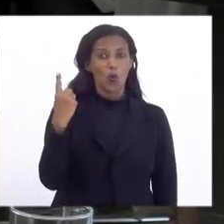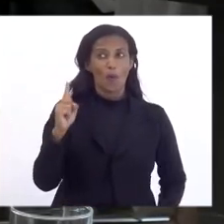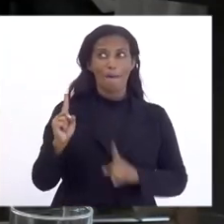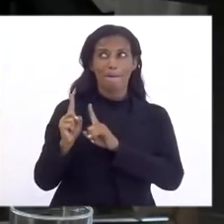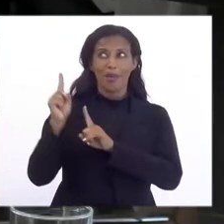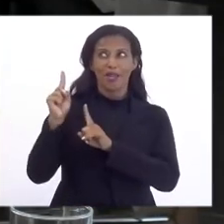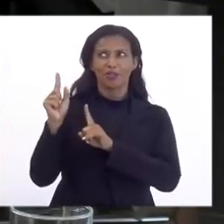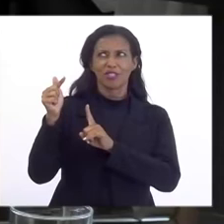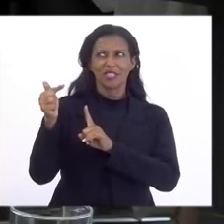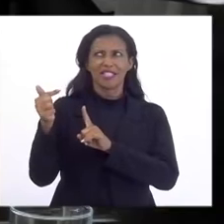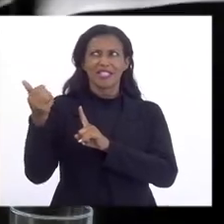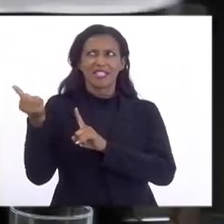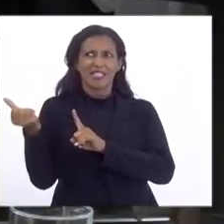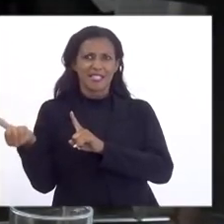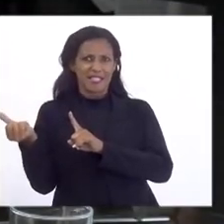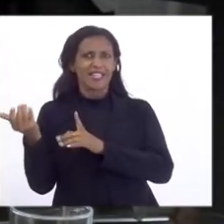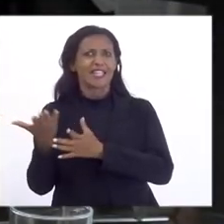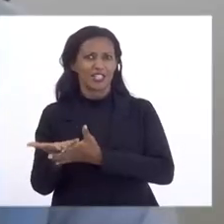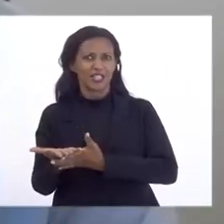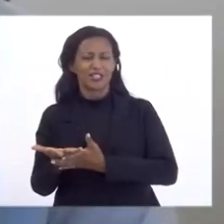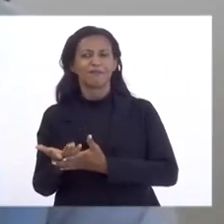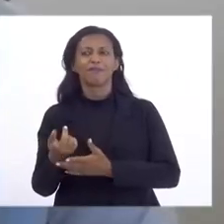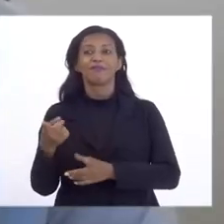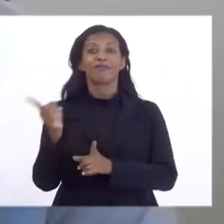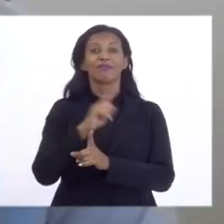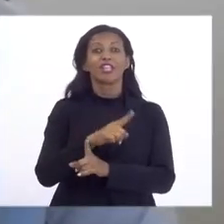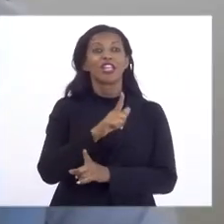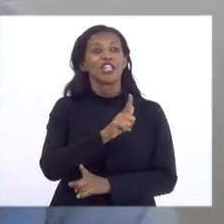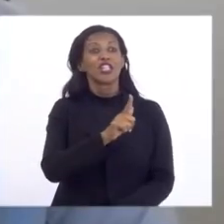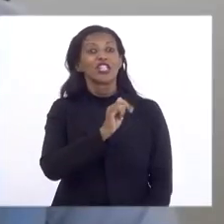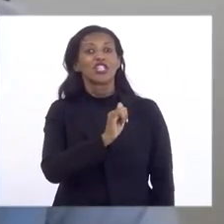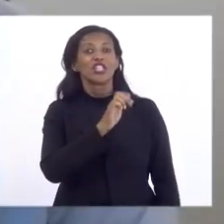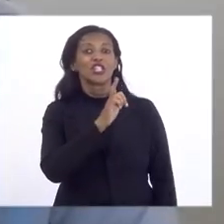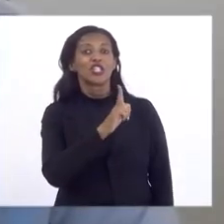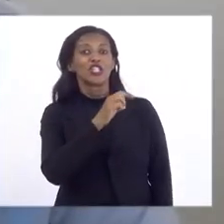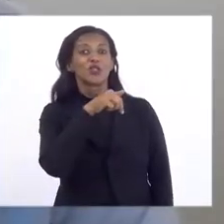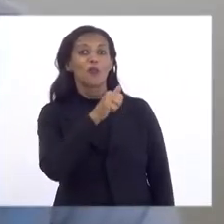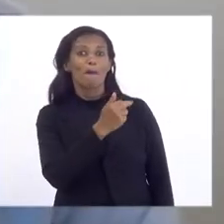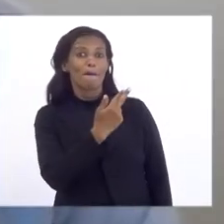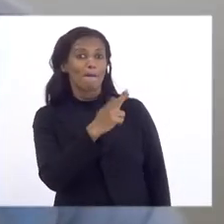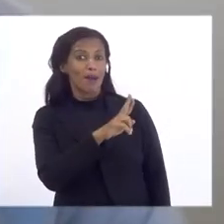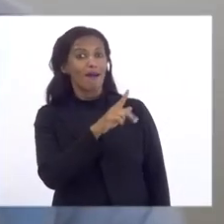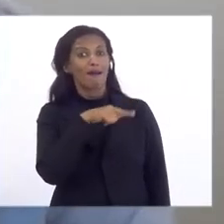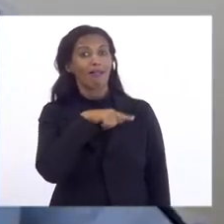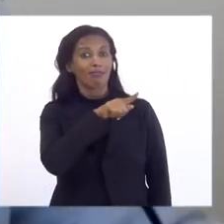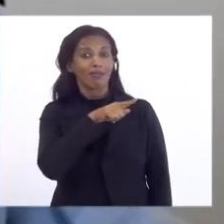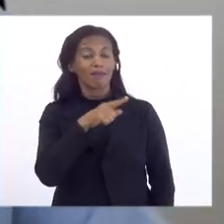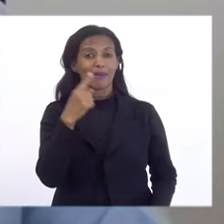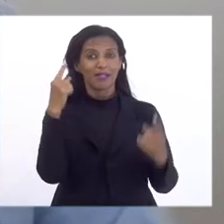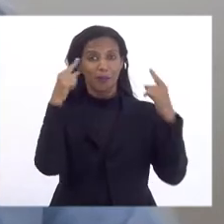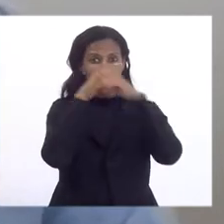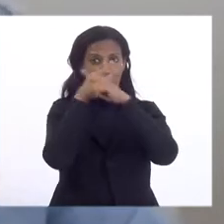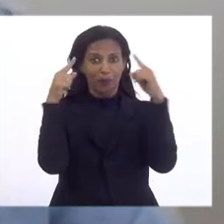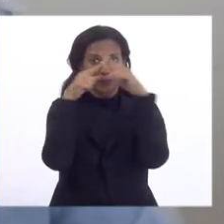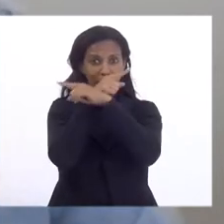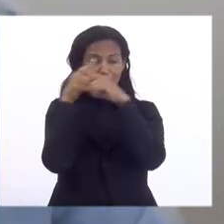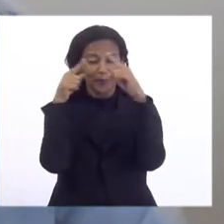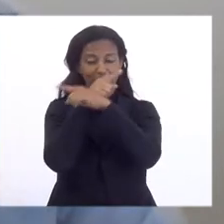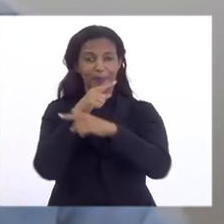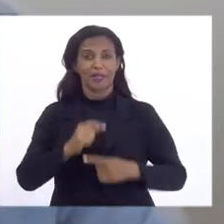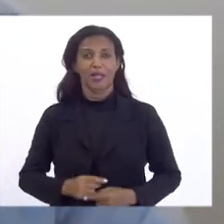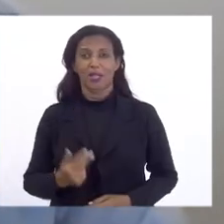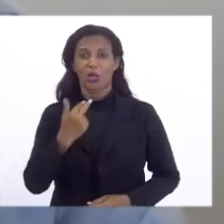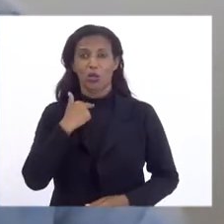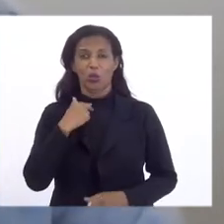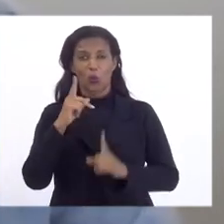1,76m. É isso aí. E o Gilmar que também foi campeão mundial, né? Mas ele era míope. Míope, não